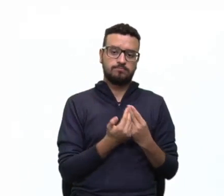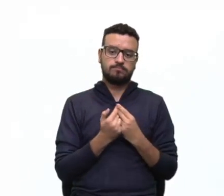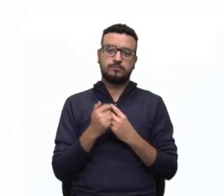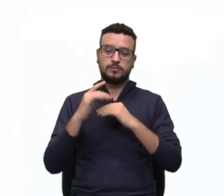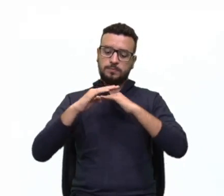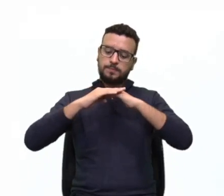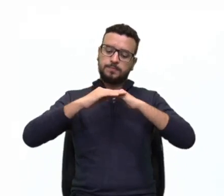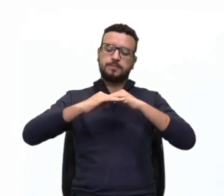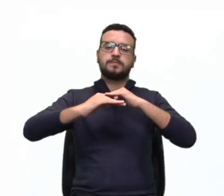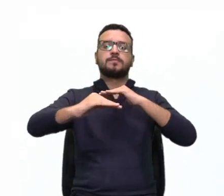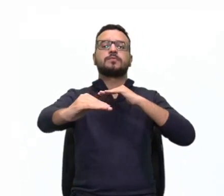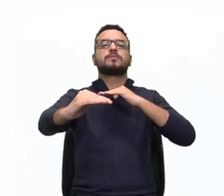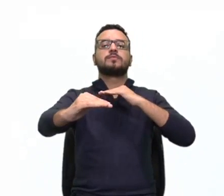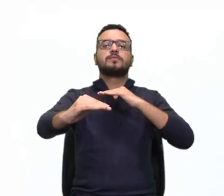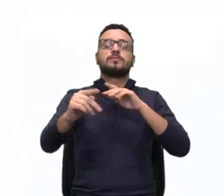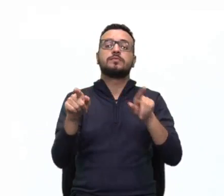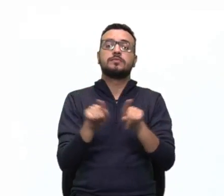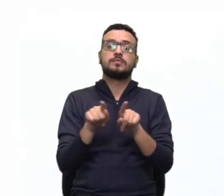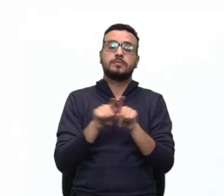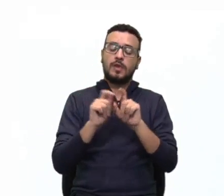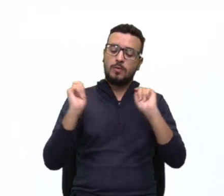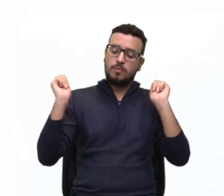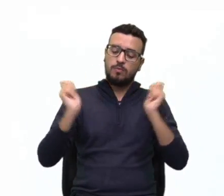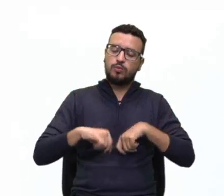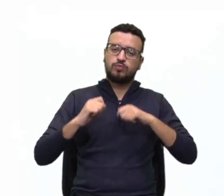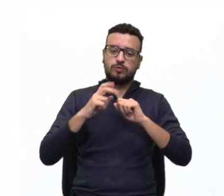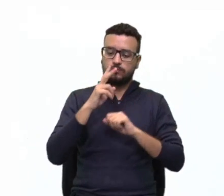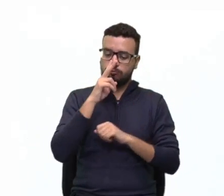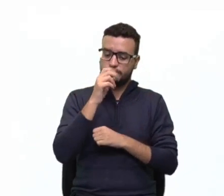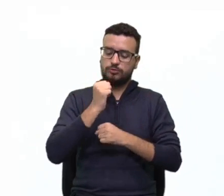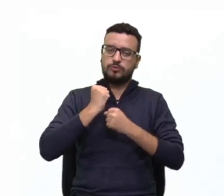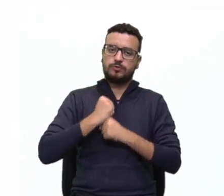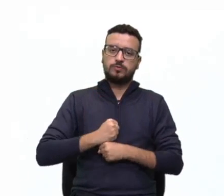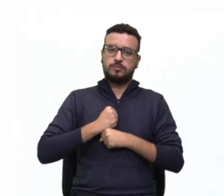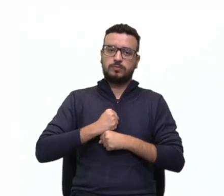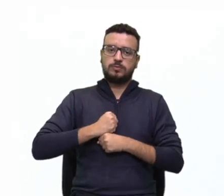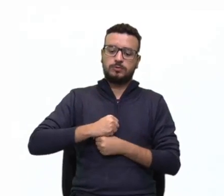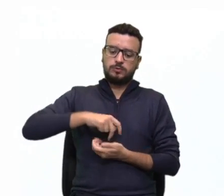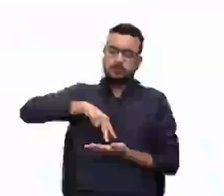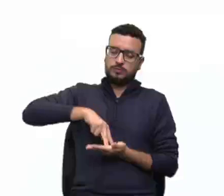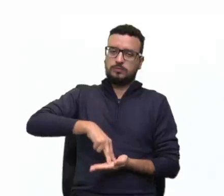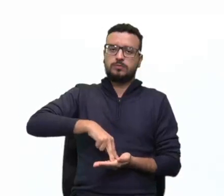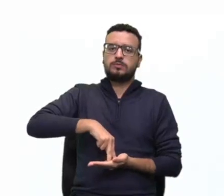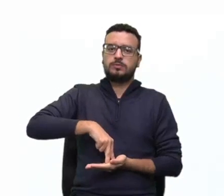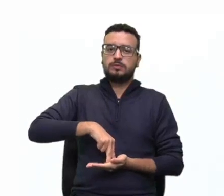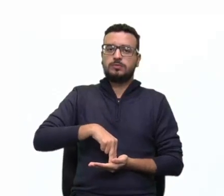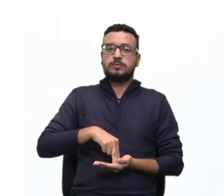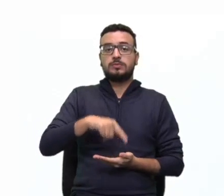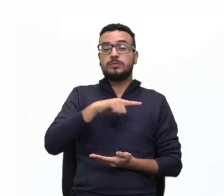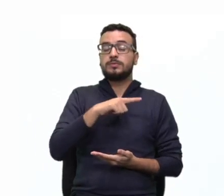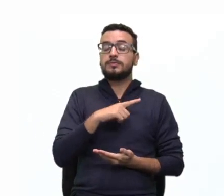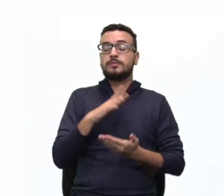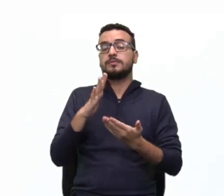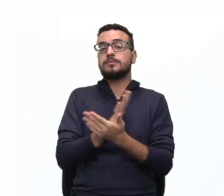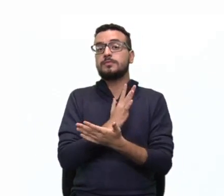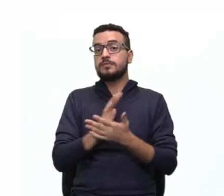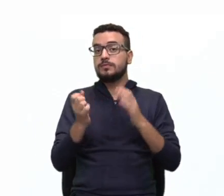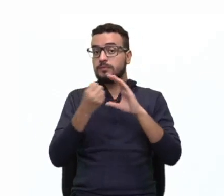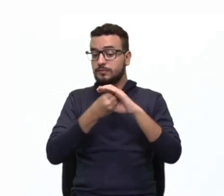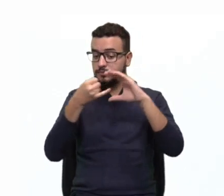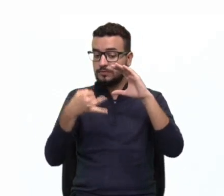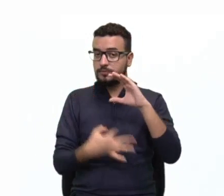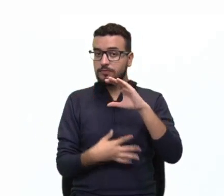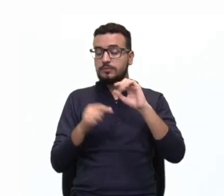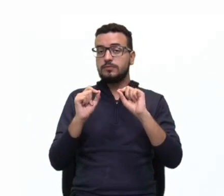estabilidade também e a potência e firmeza do corpo. E ela possui algumas características. Primeiro,